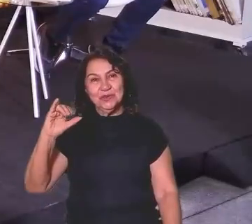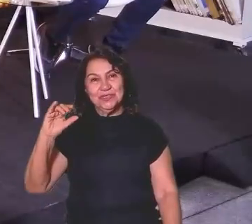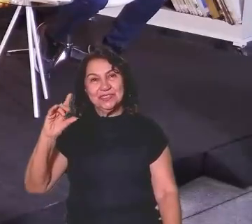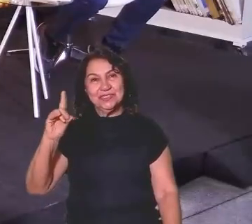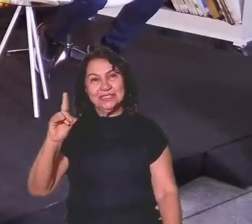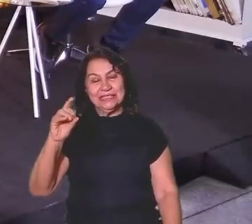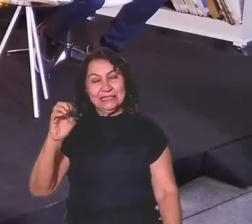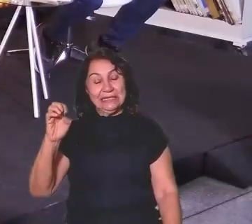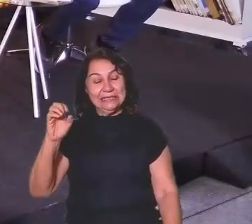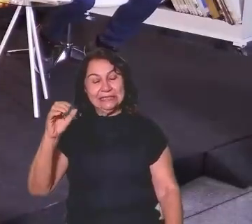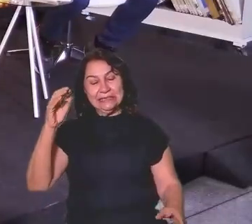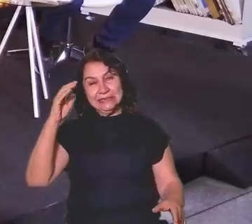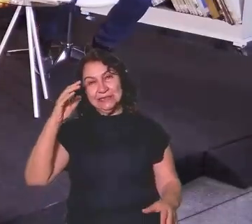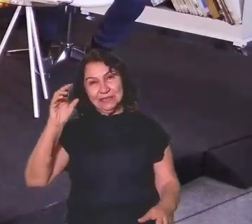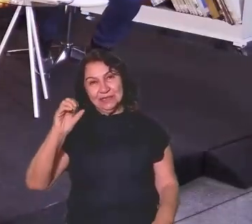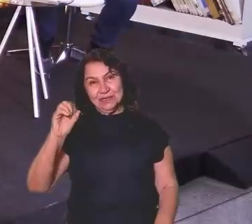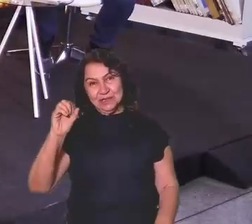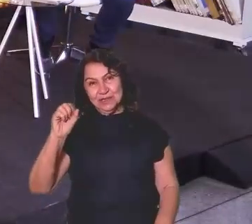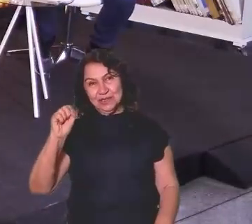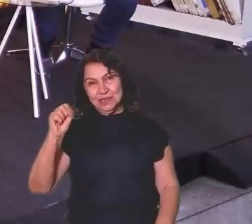Vai. Sonho.